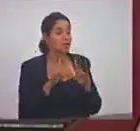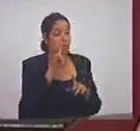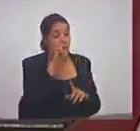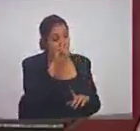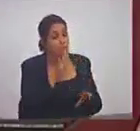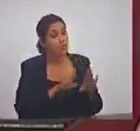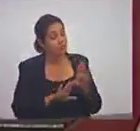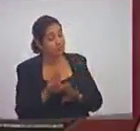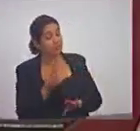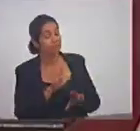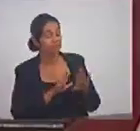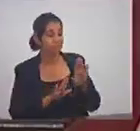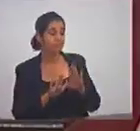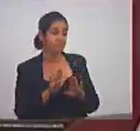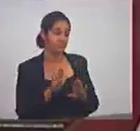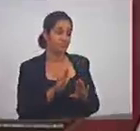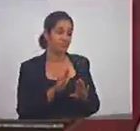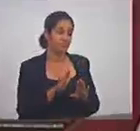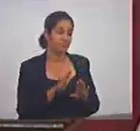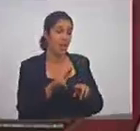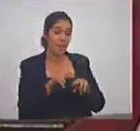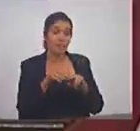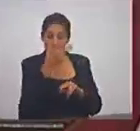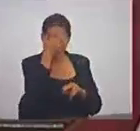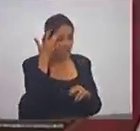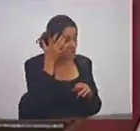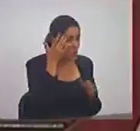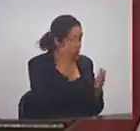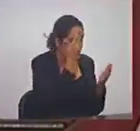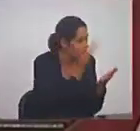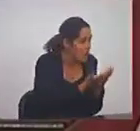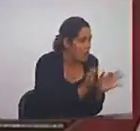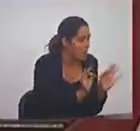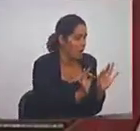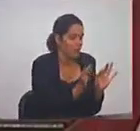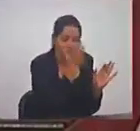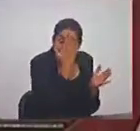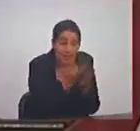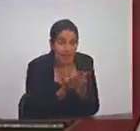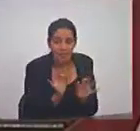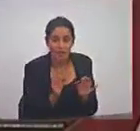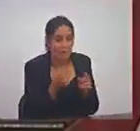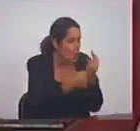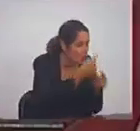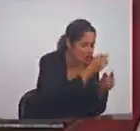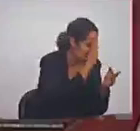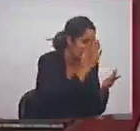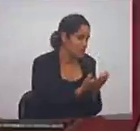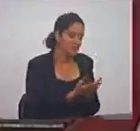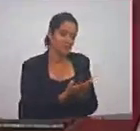acredita e está assim, às vezes, esse discreto na política no geral. Porque o pessoal promete, e ele prometeu,